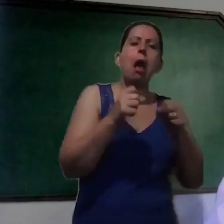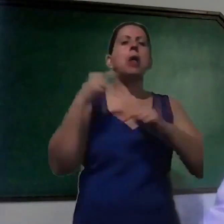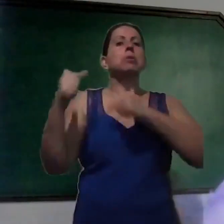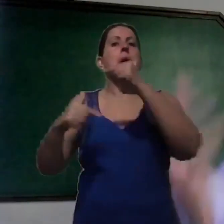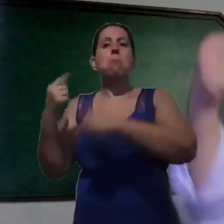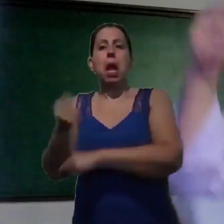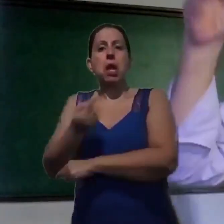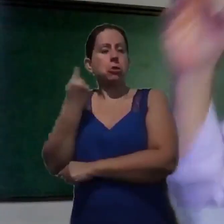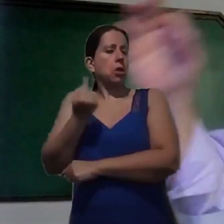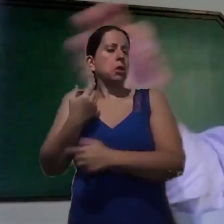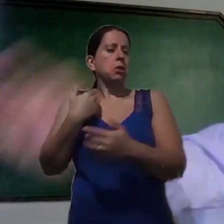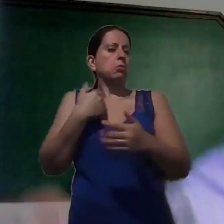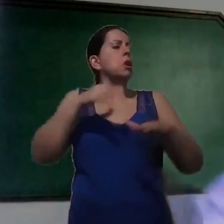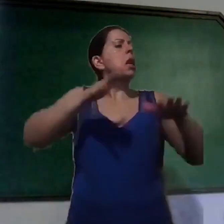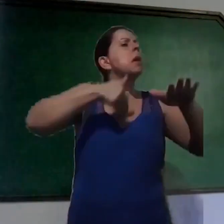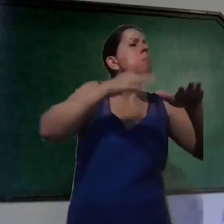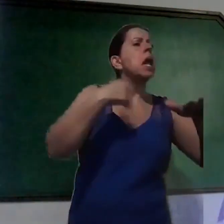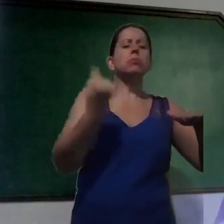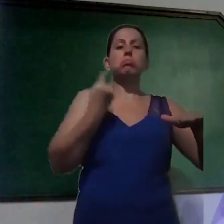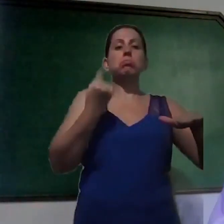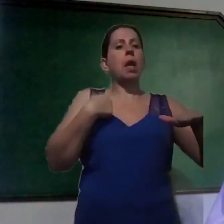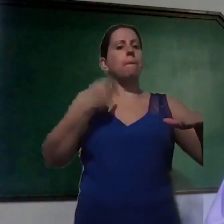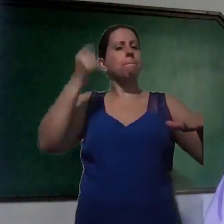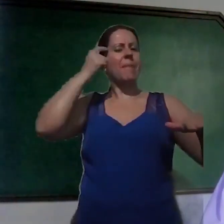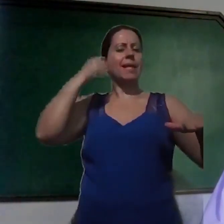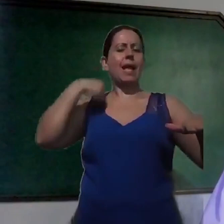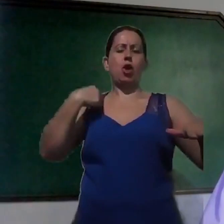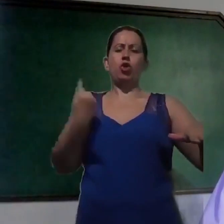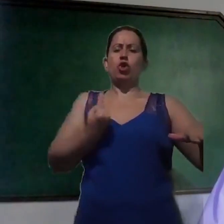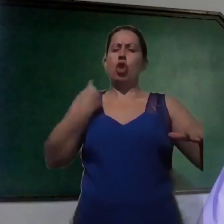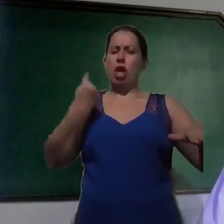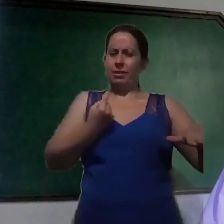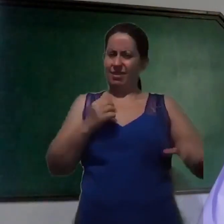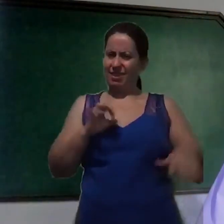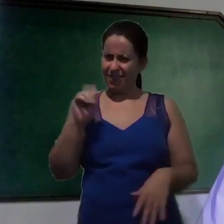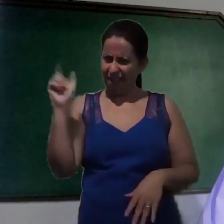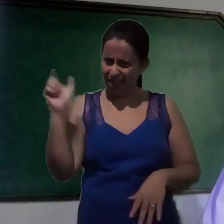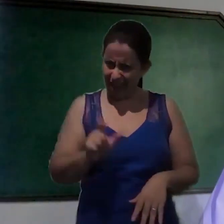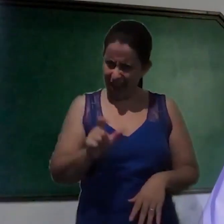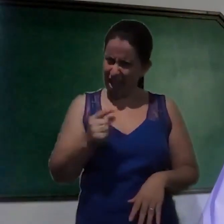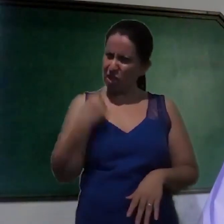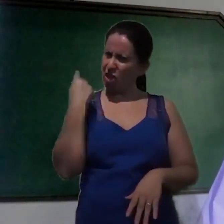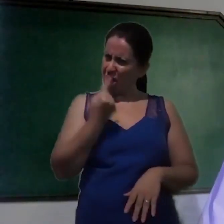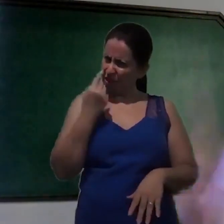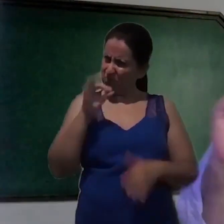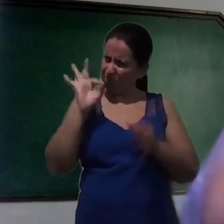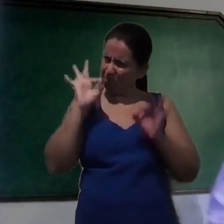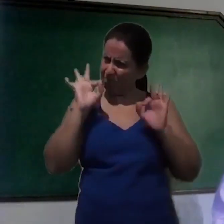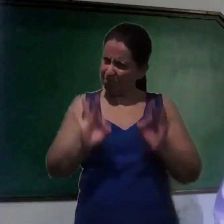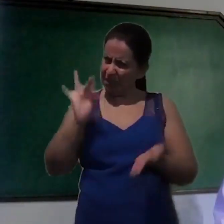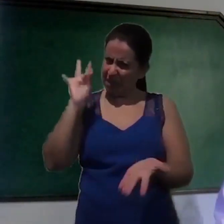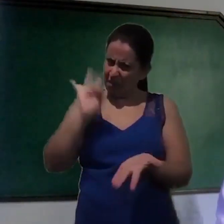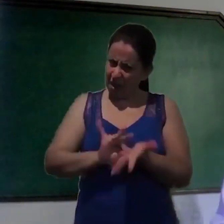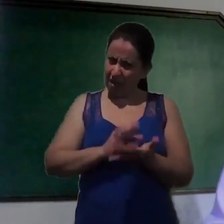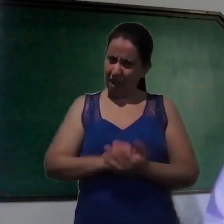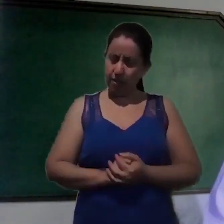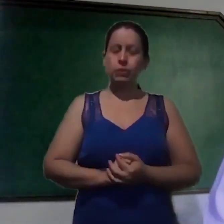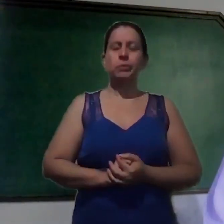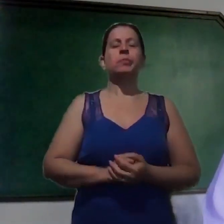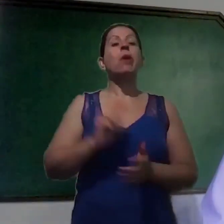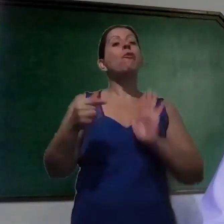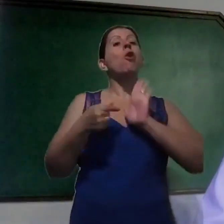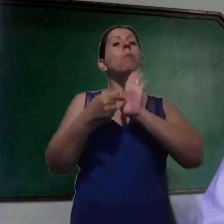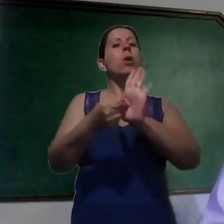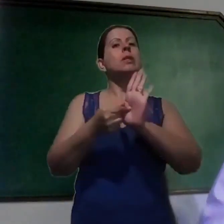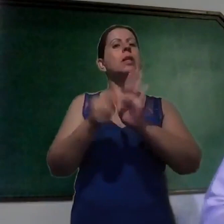praia. Você pensa, estou sozinho. Será que estamos mesmo sozinhos? Será que a gente está mesmo sozinho? Eu vou mostrar um videozinho